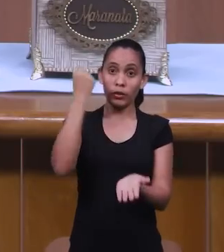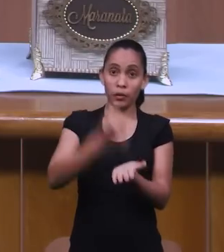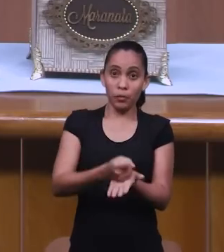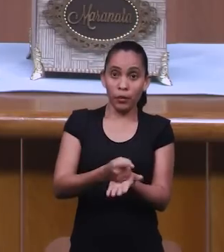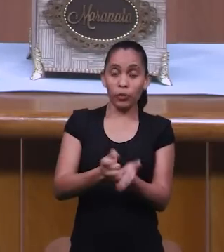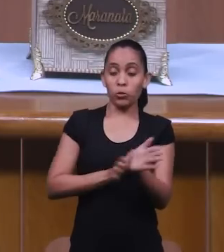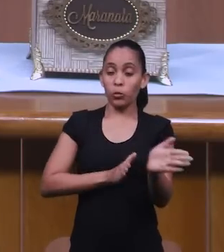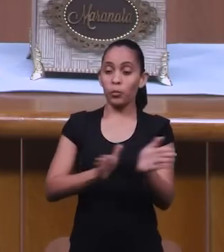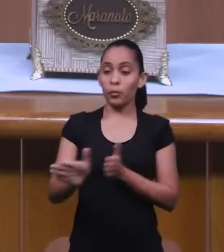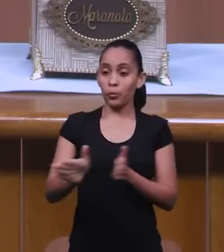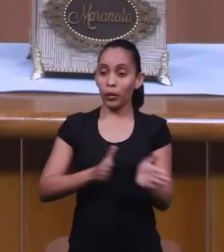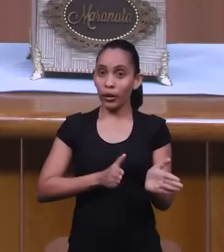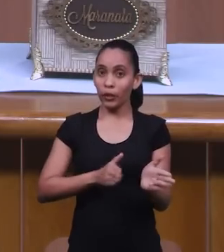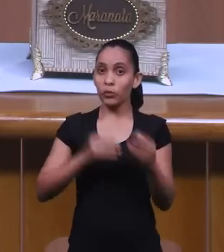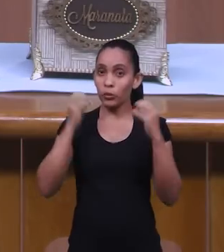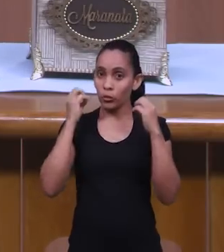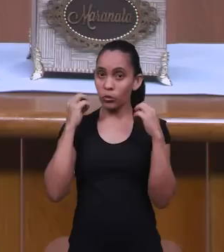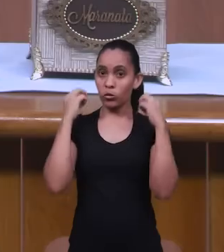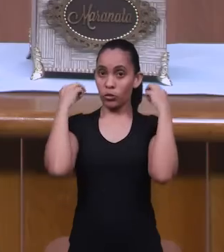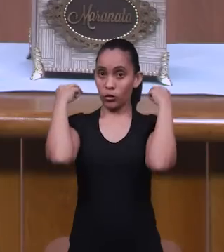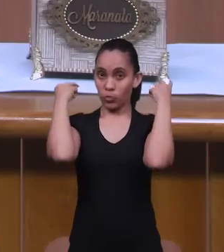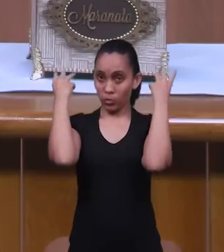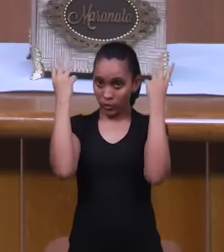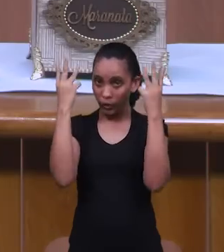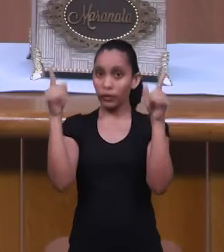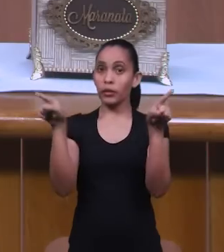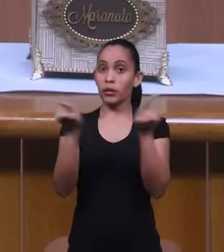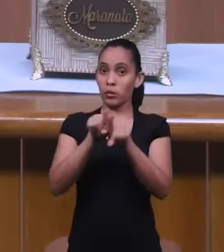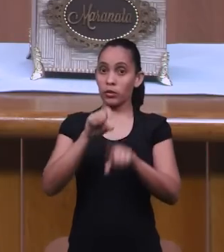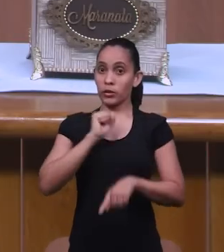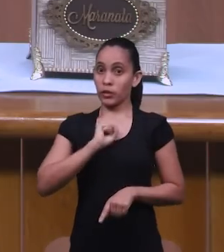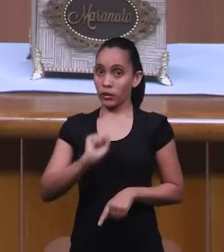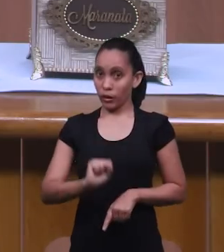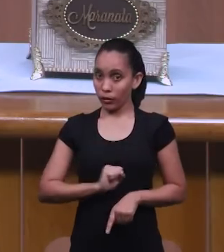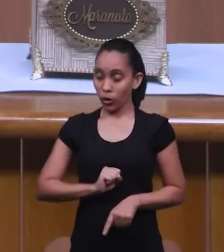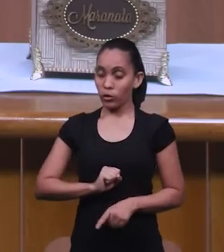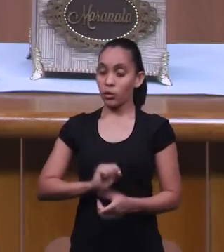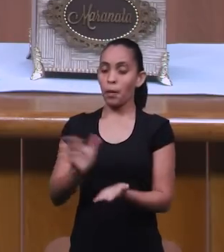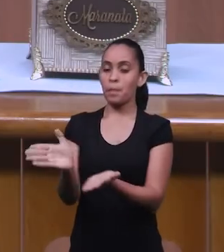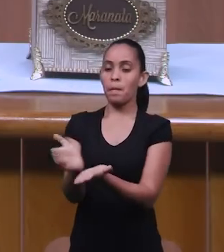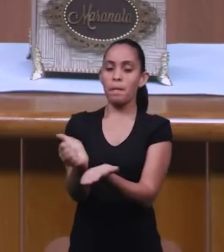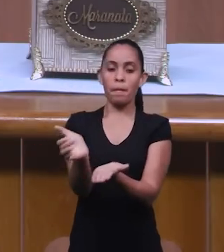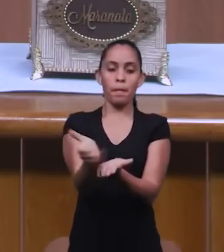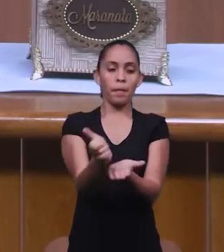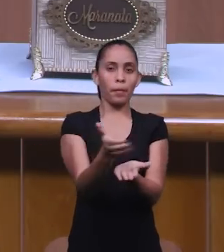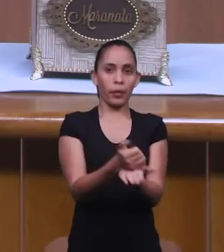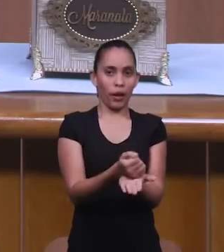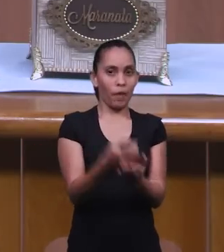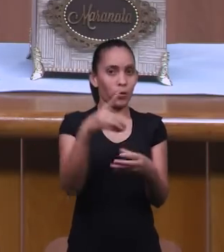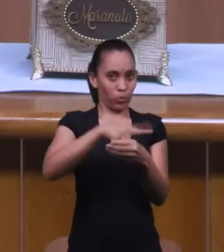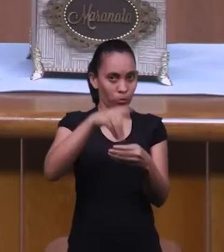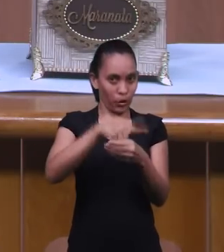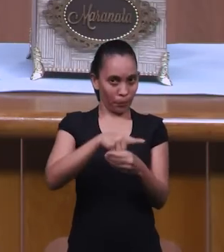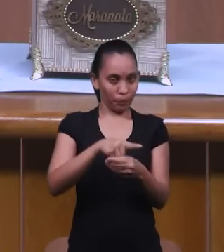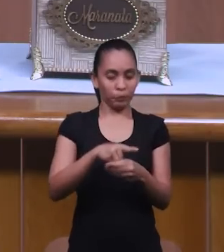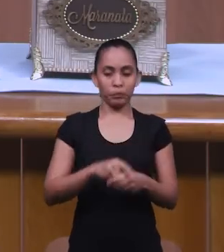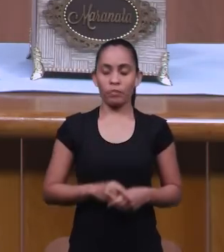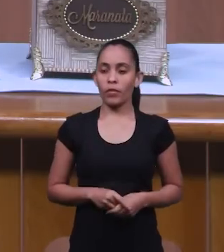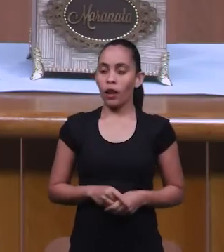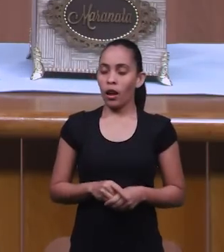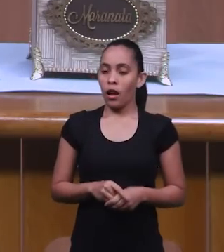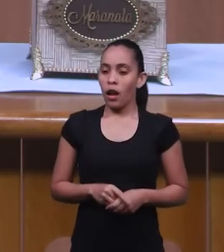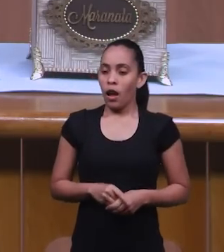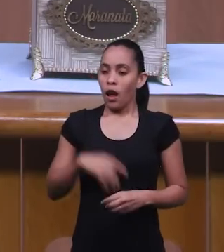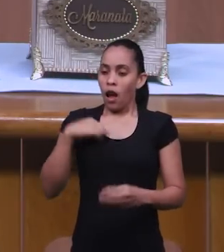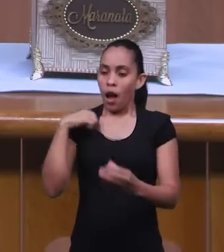Moisés, os dízimos seriam tomados pelos sacerdotes também, que era a ministração sacerdotal. Quando Abraão entregou os